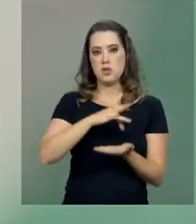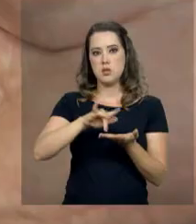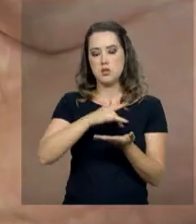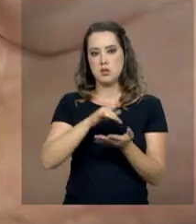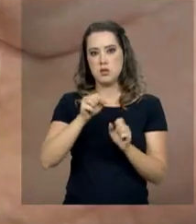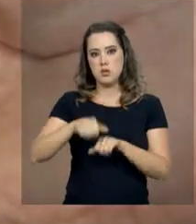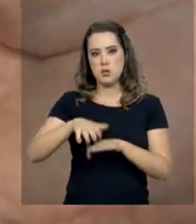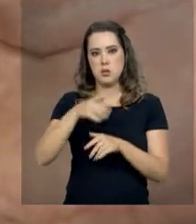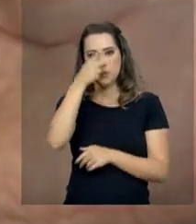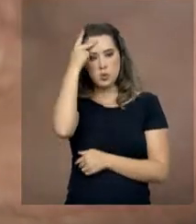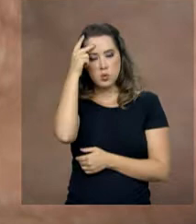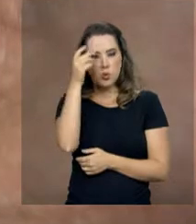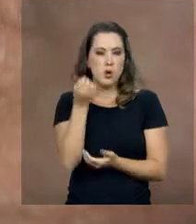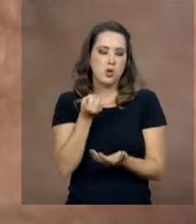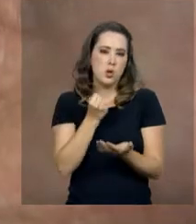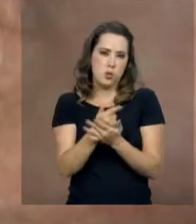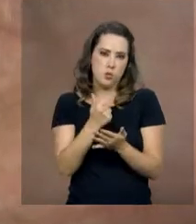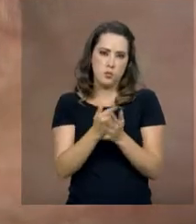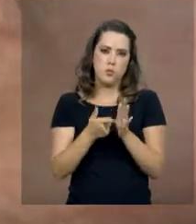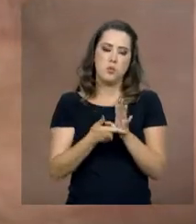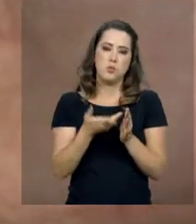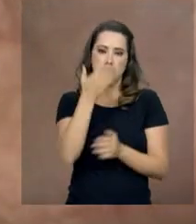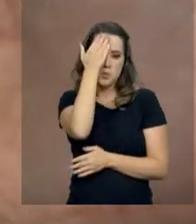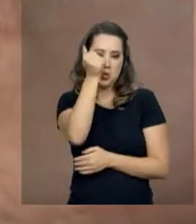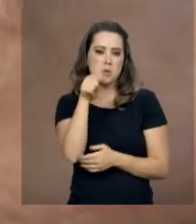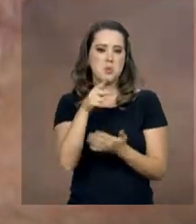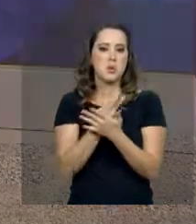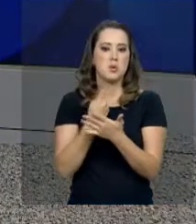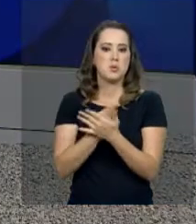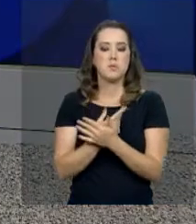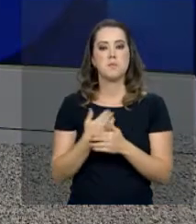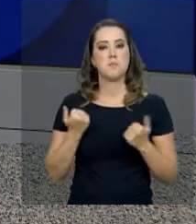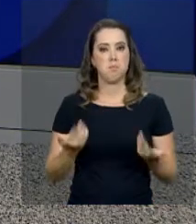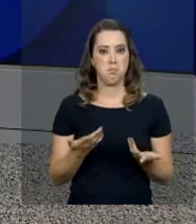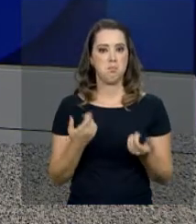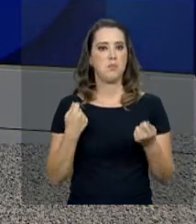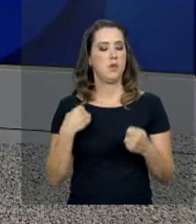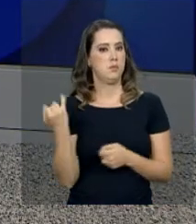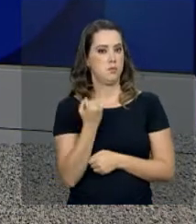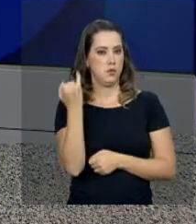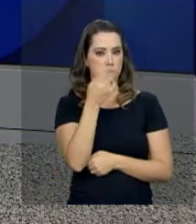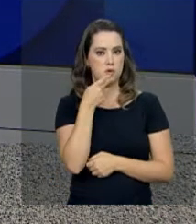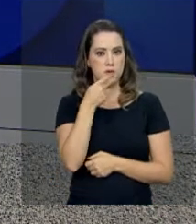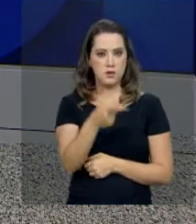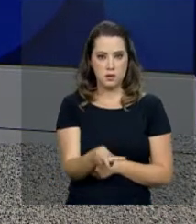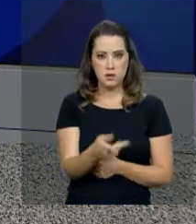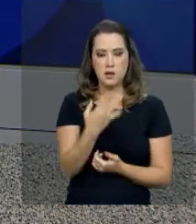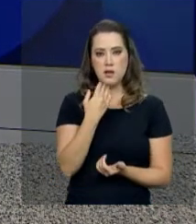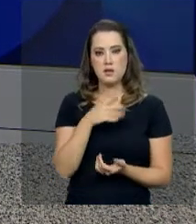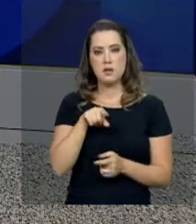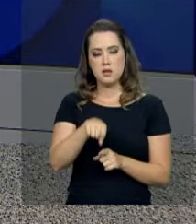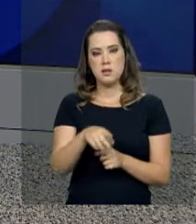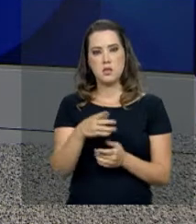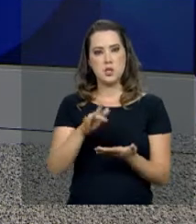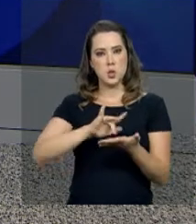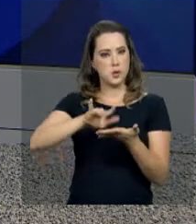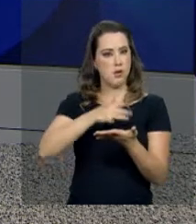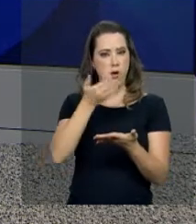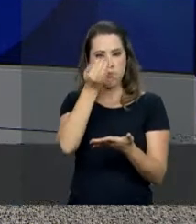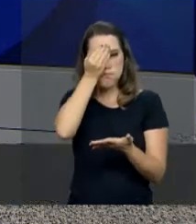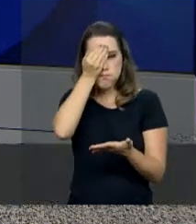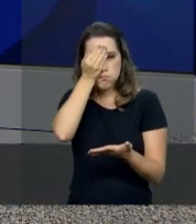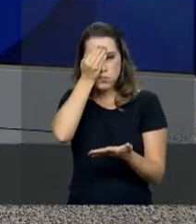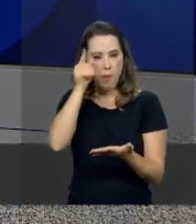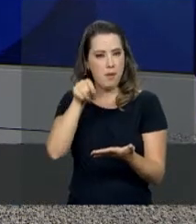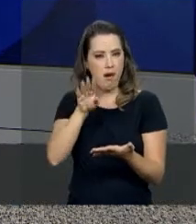aparelho de boa-fé sem o conhecimento da irregularidade. Vale destacar que os celulares piratas não são seguros. Para